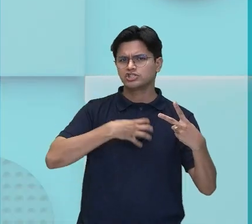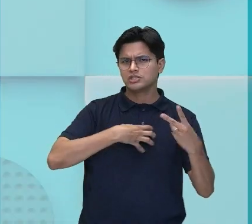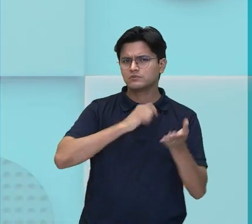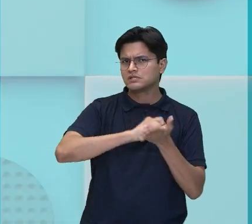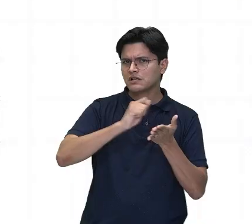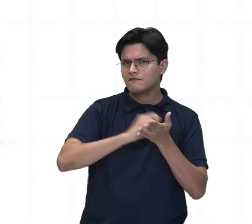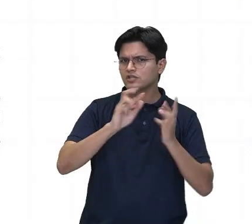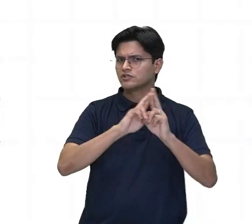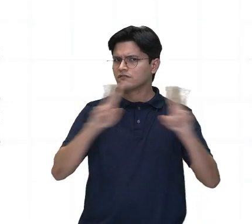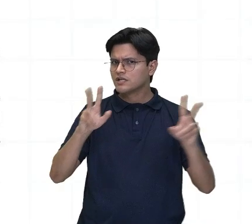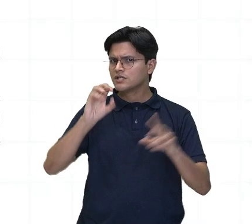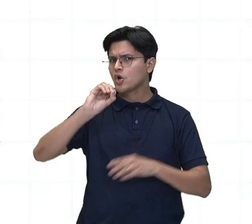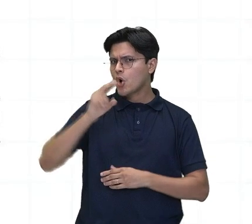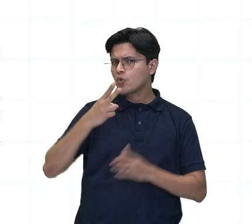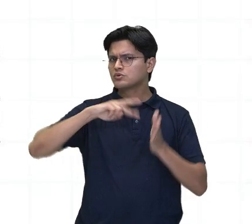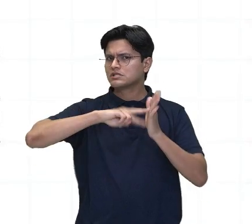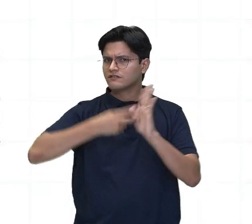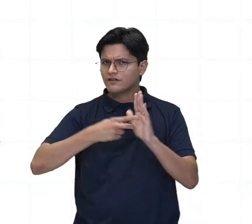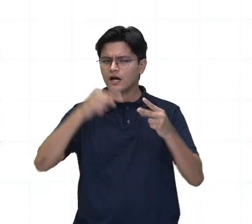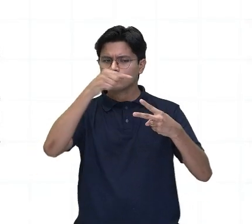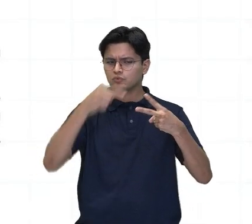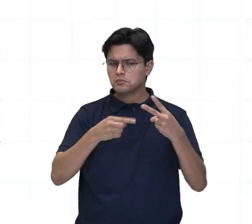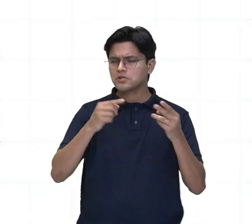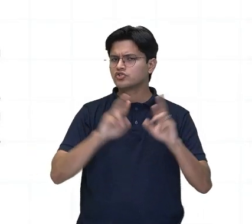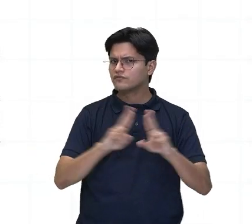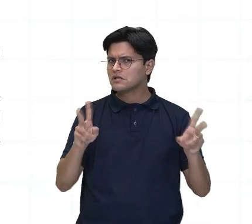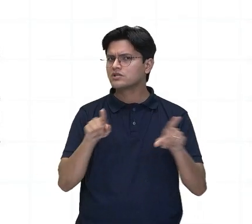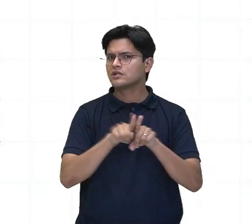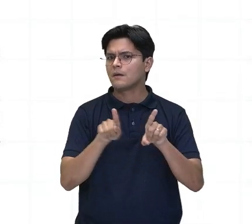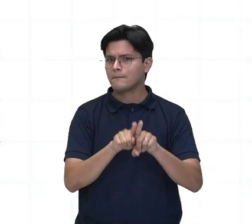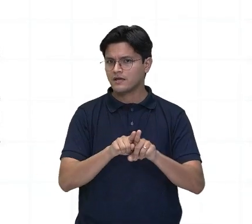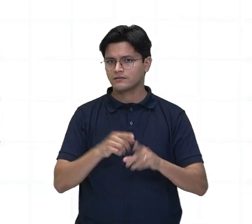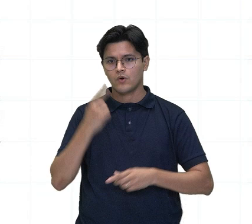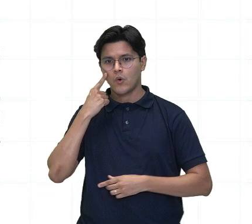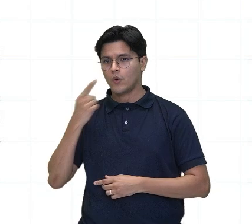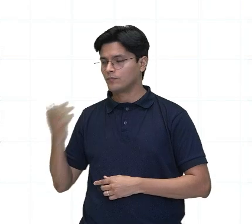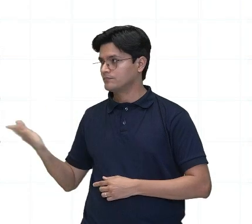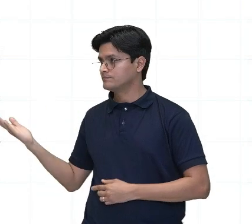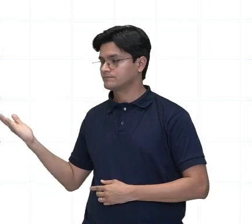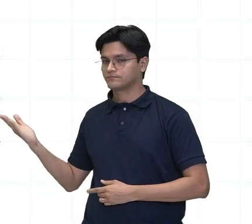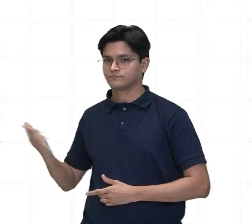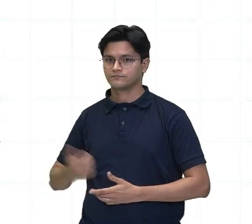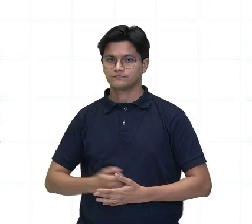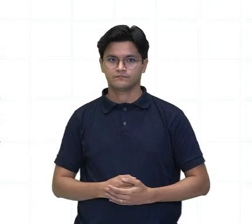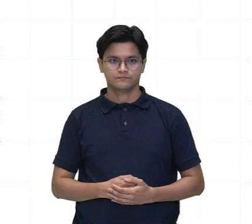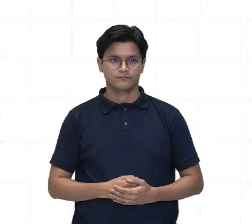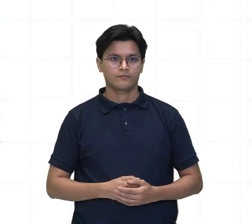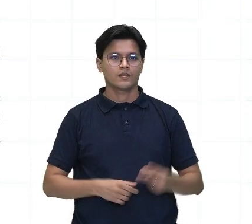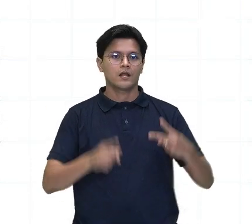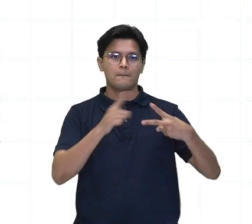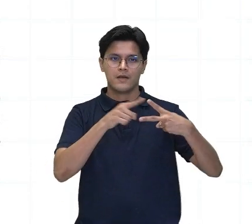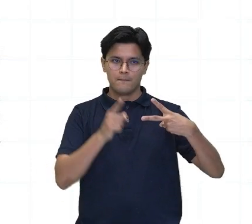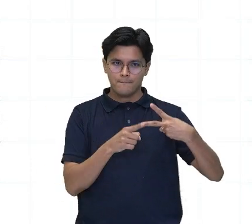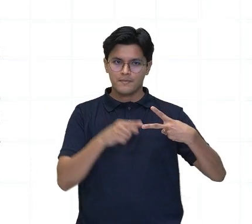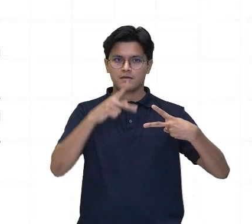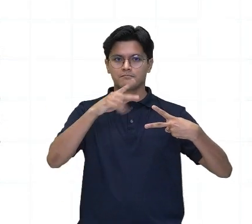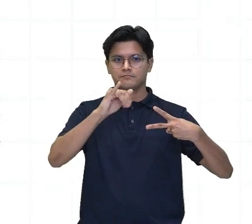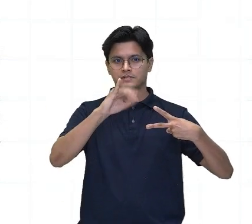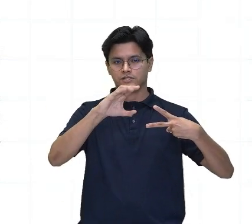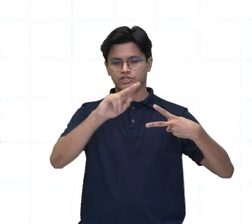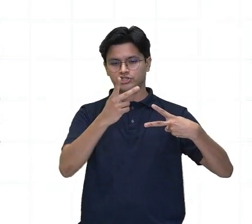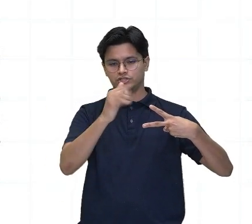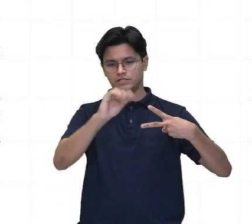coisa. Prestem atenção. Veja só. Pichação versus pichação. Uma com CH e outra com